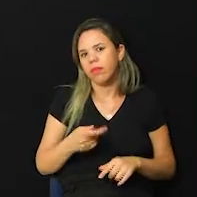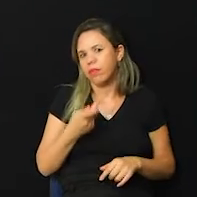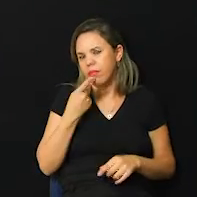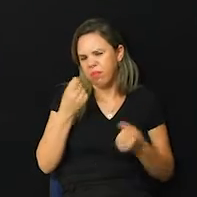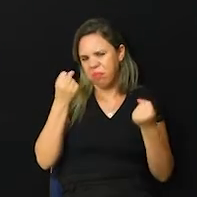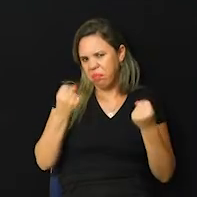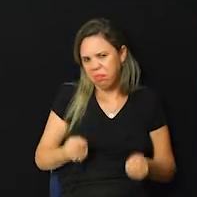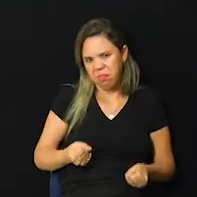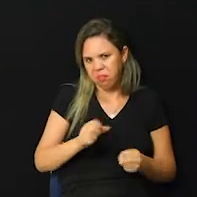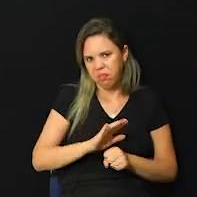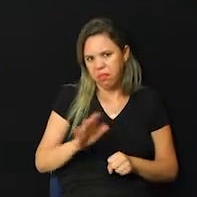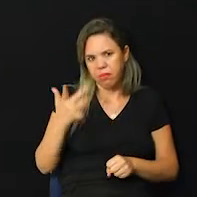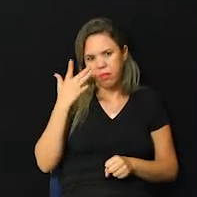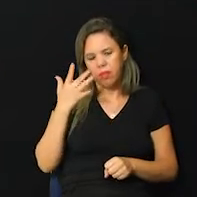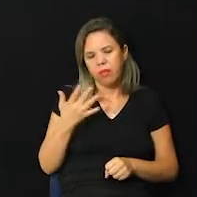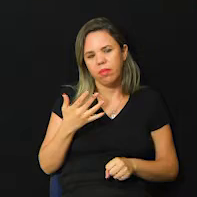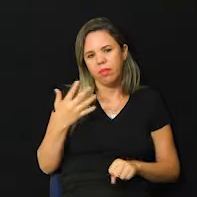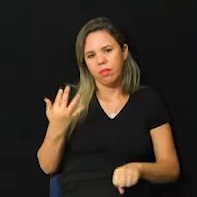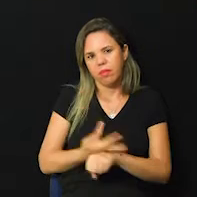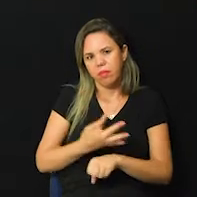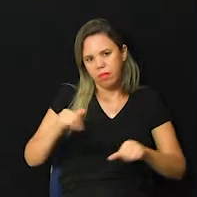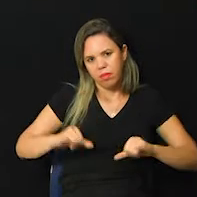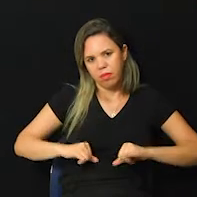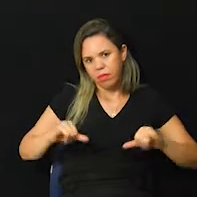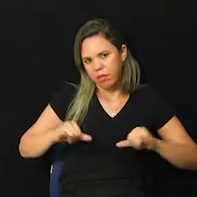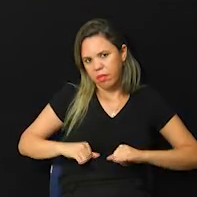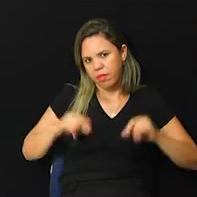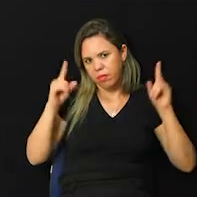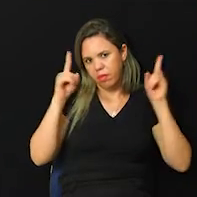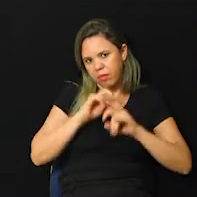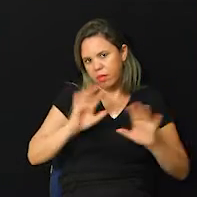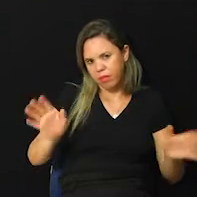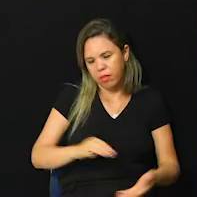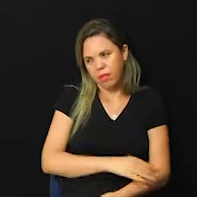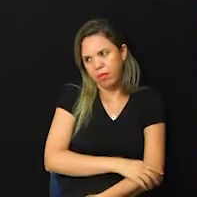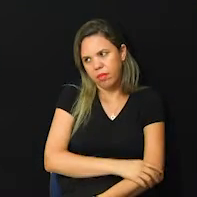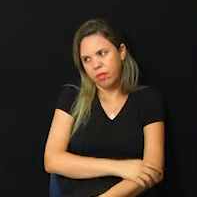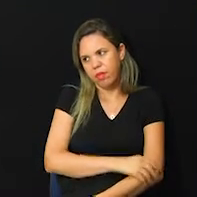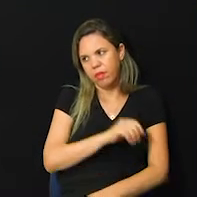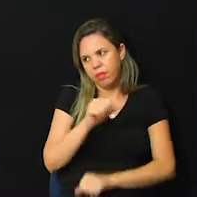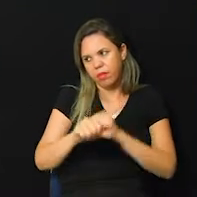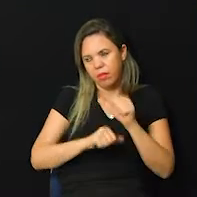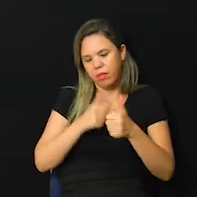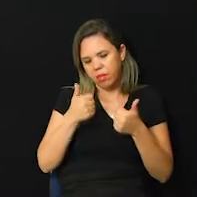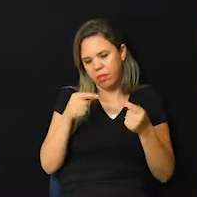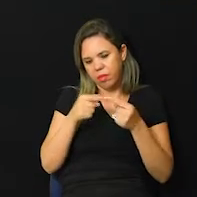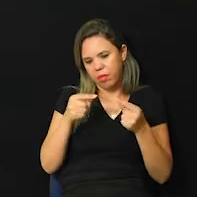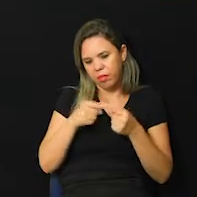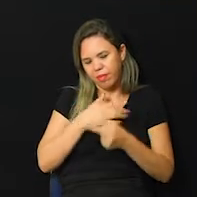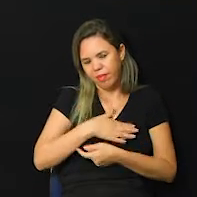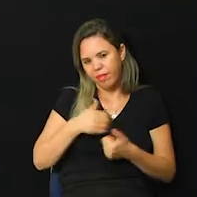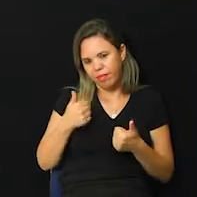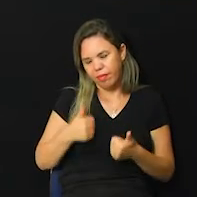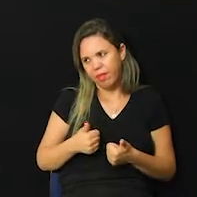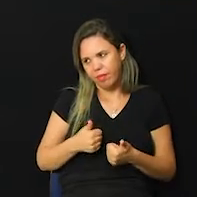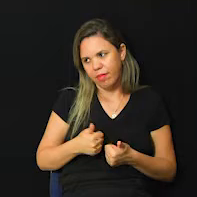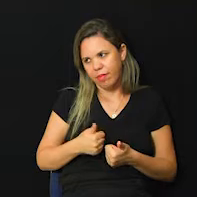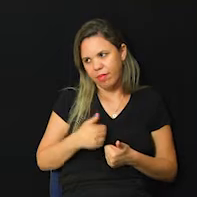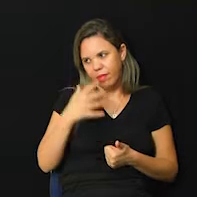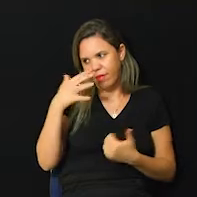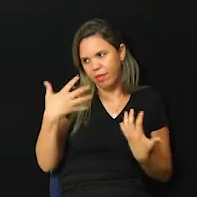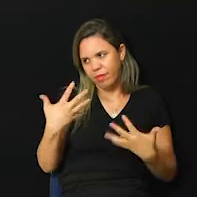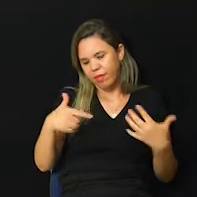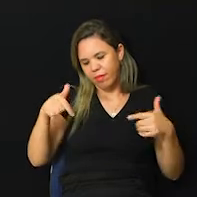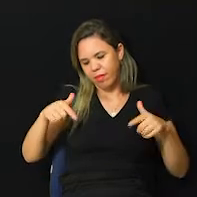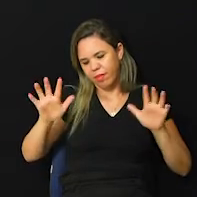sotaque pesado sabe eu achei que eu ia ser muito difícil mas vamos bem muito bem muito bem de verdade nossa